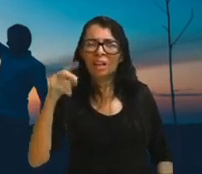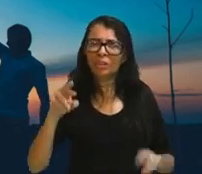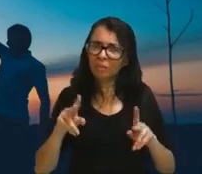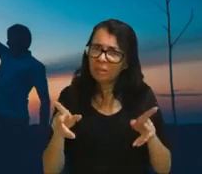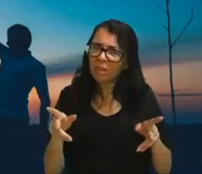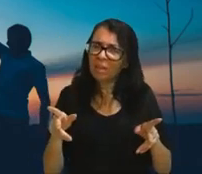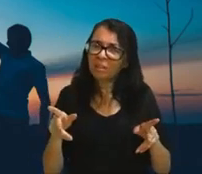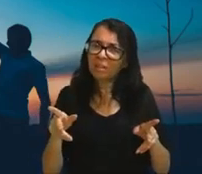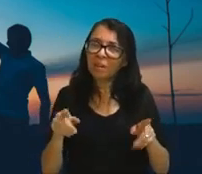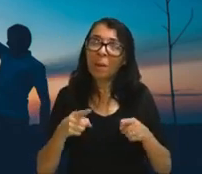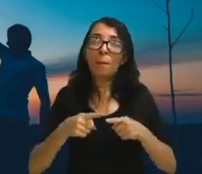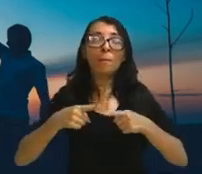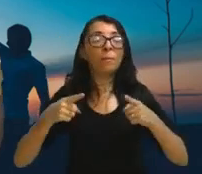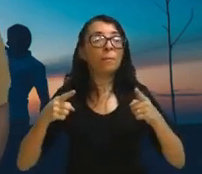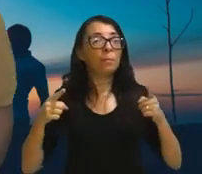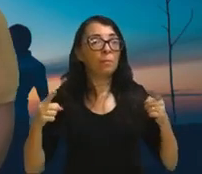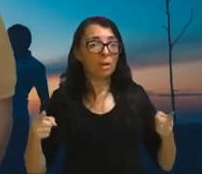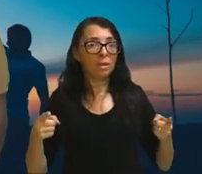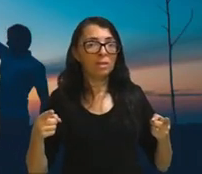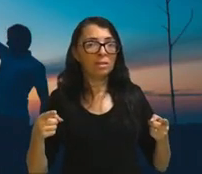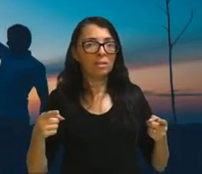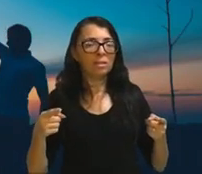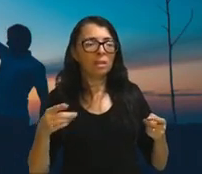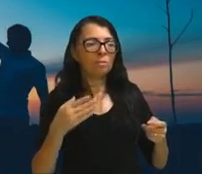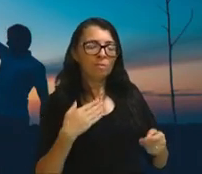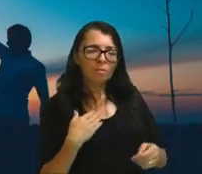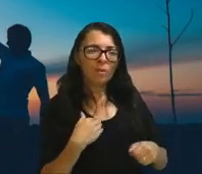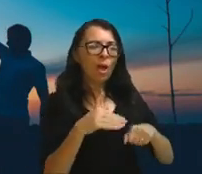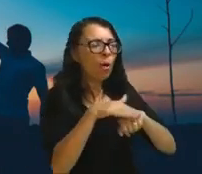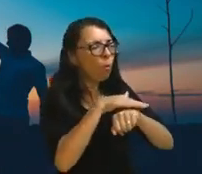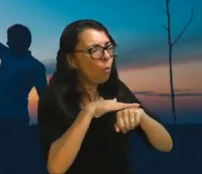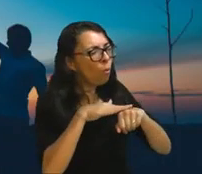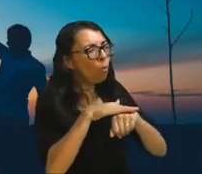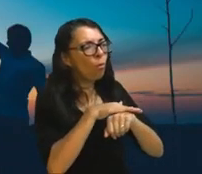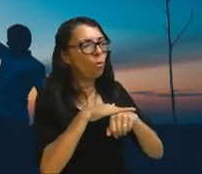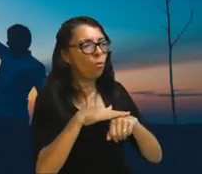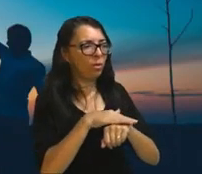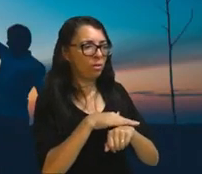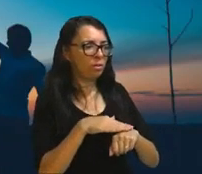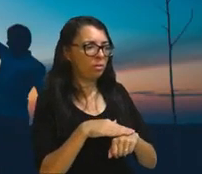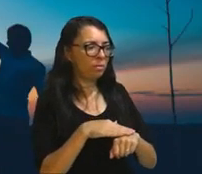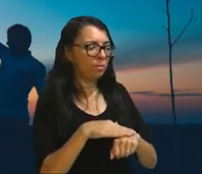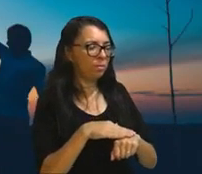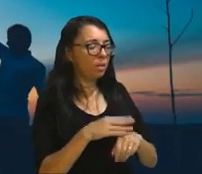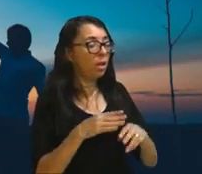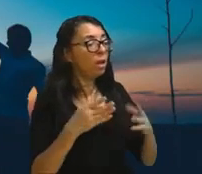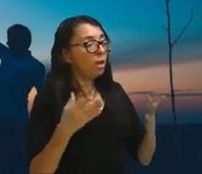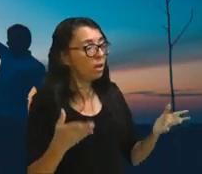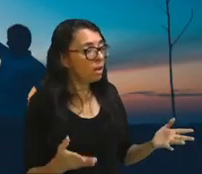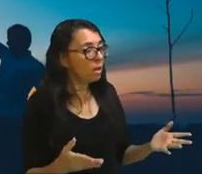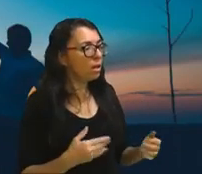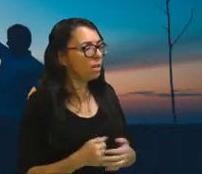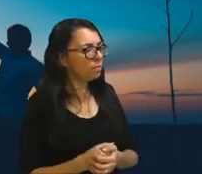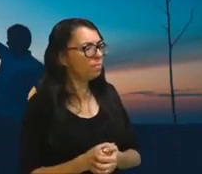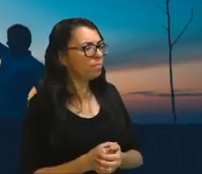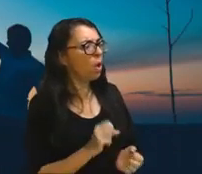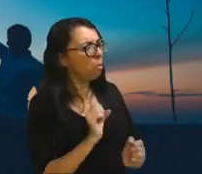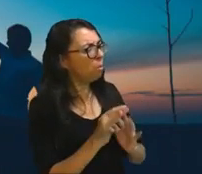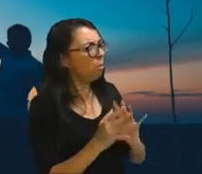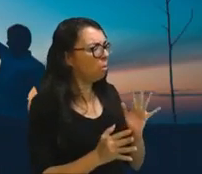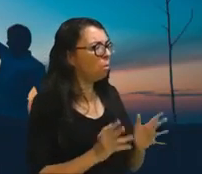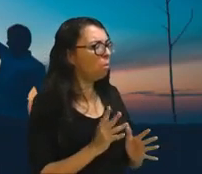assim, olha, o meu lar há uma unidade. O meu lar nós podemos falar a mesma